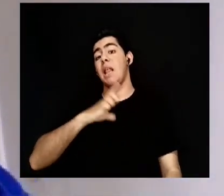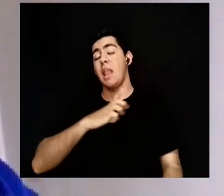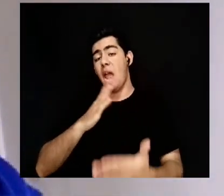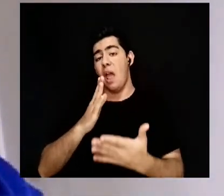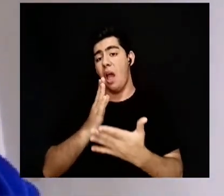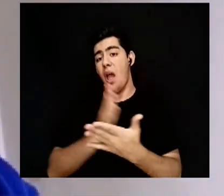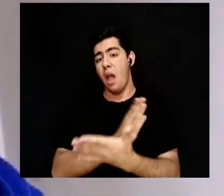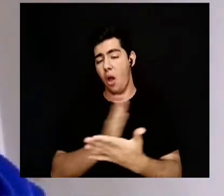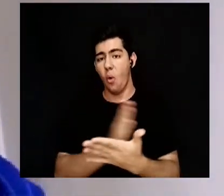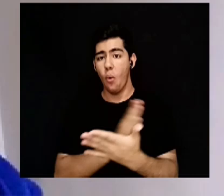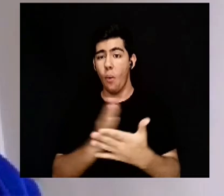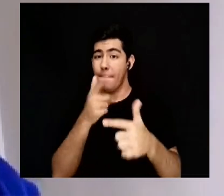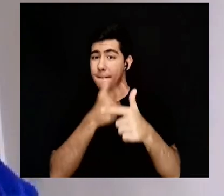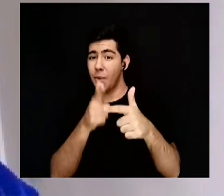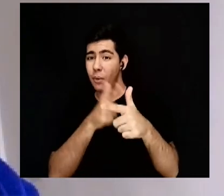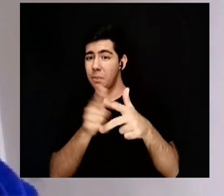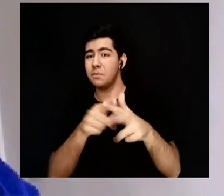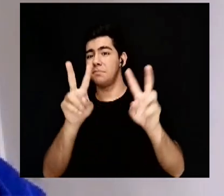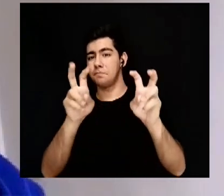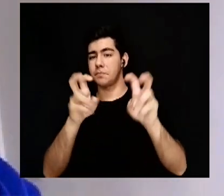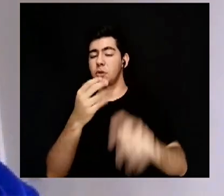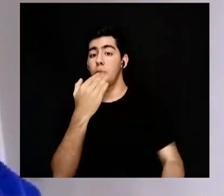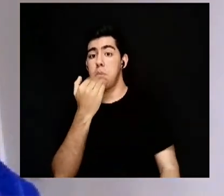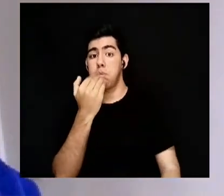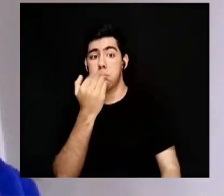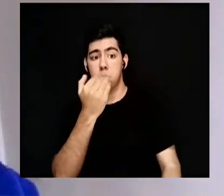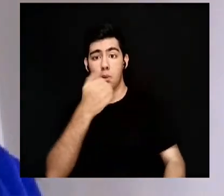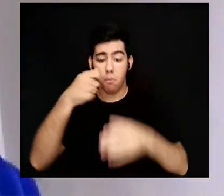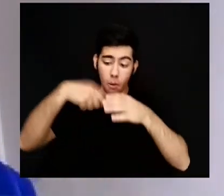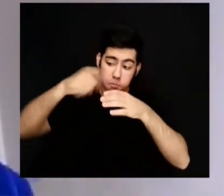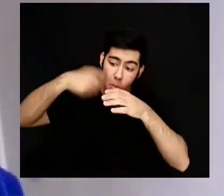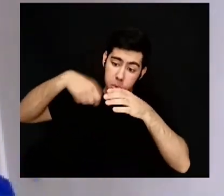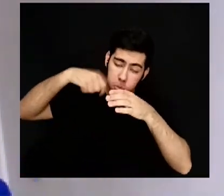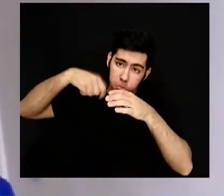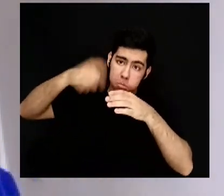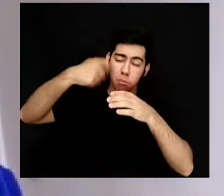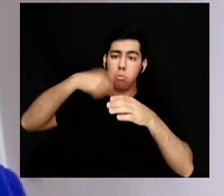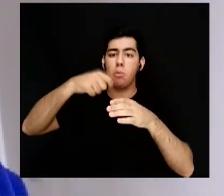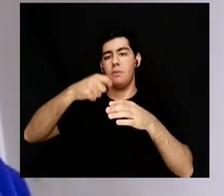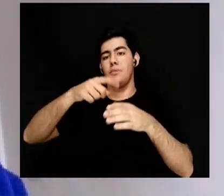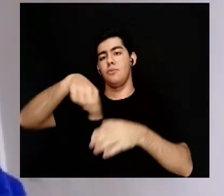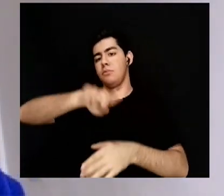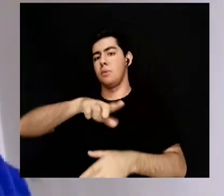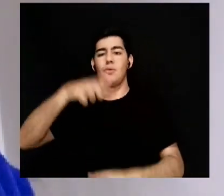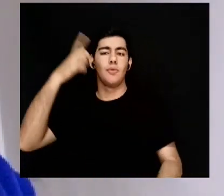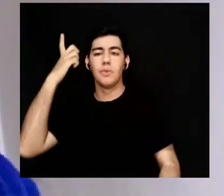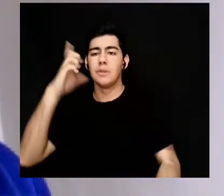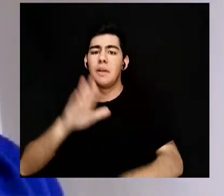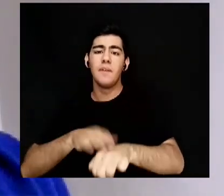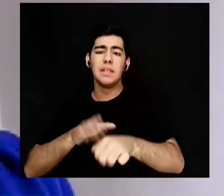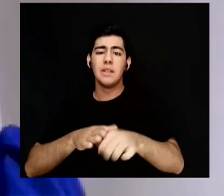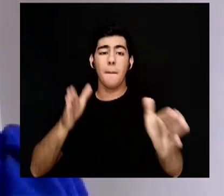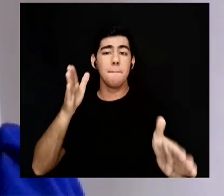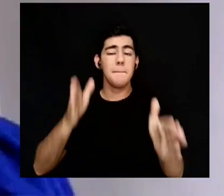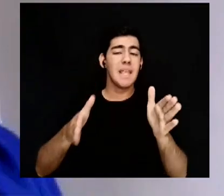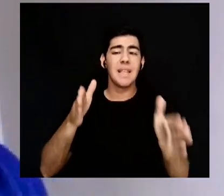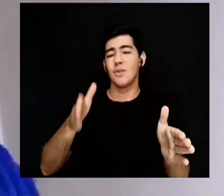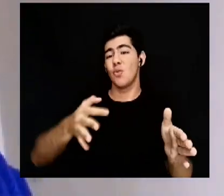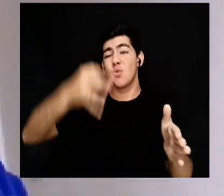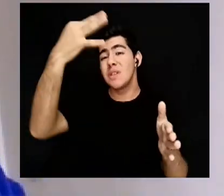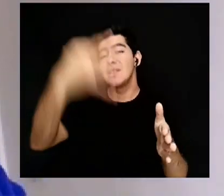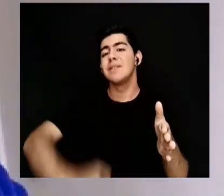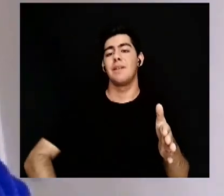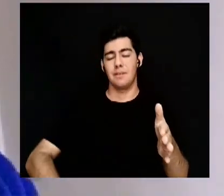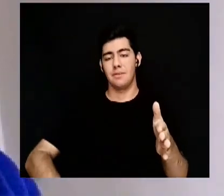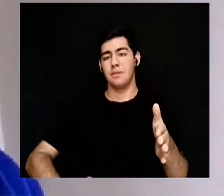né? Ninguém sustenta uma dieta restritiva a longo prazo, tá? Então, assim, é a questão do equilíbrio. Em relação